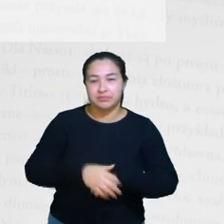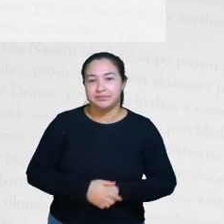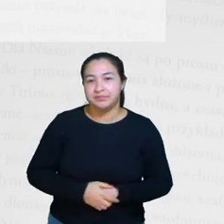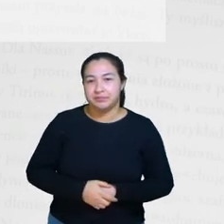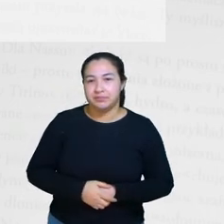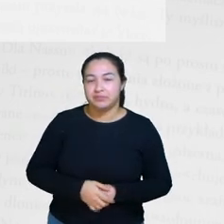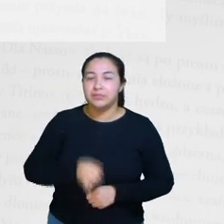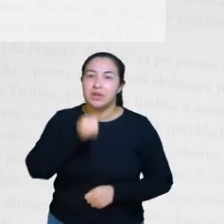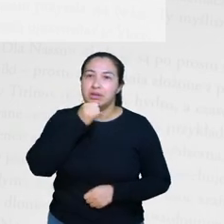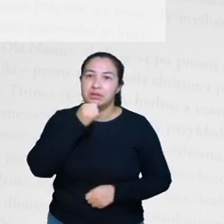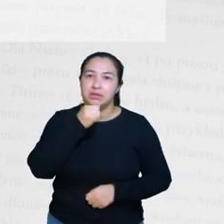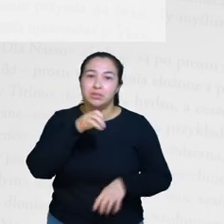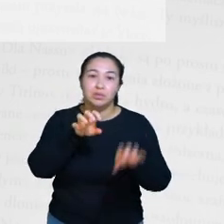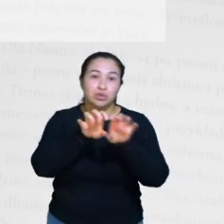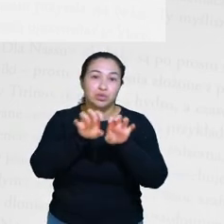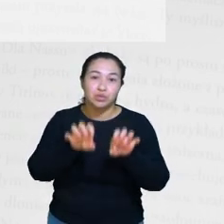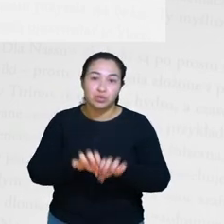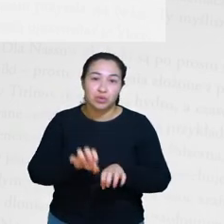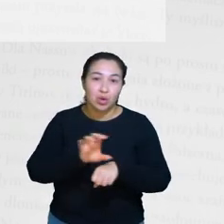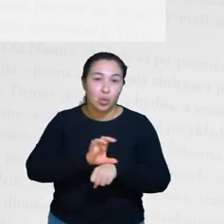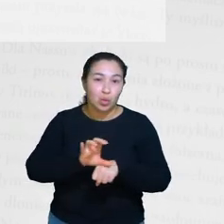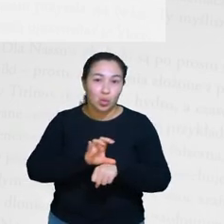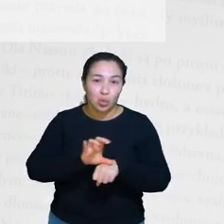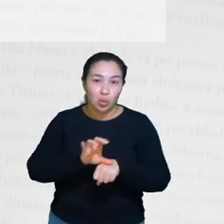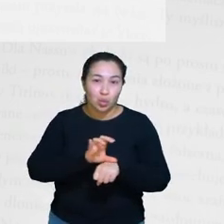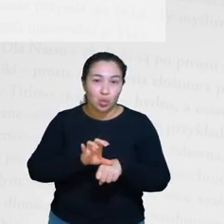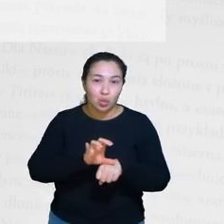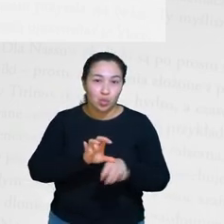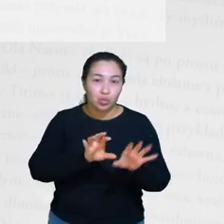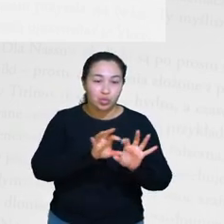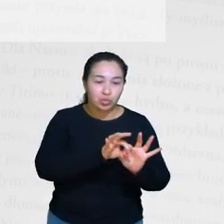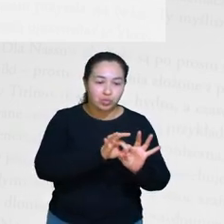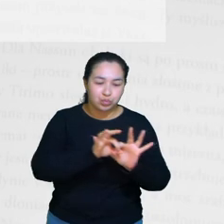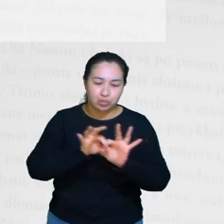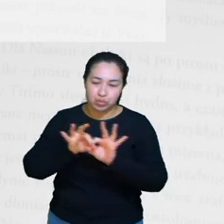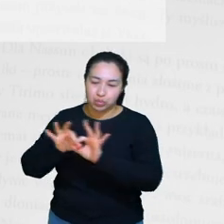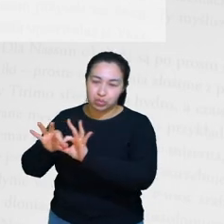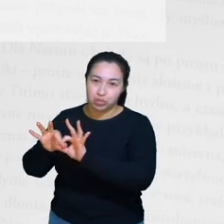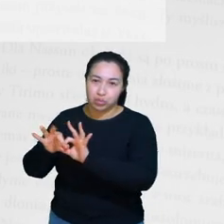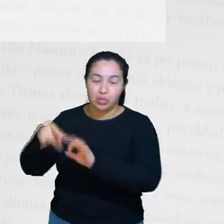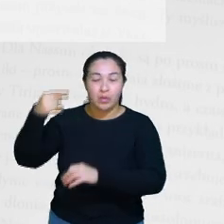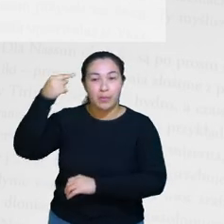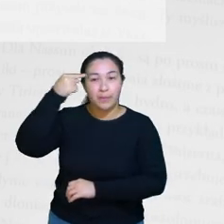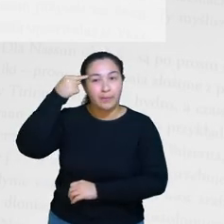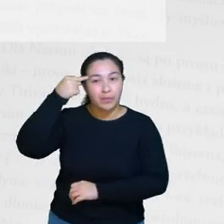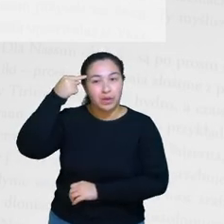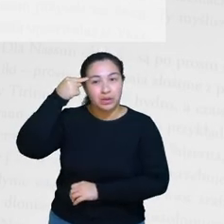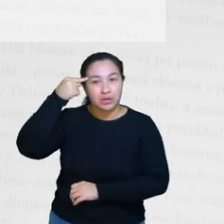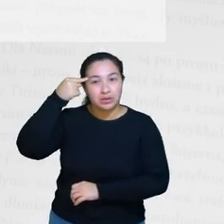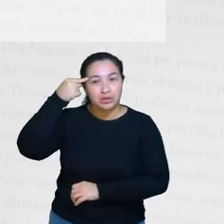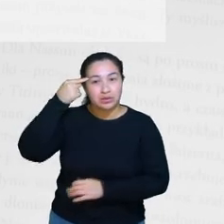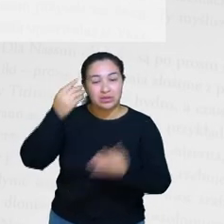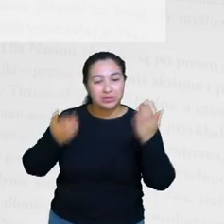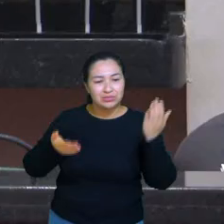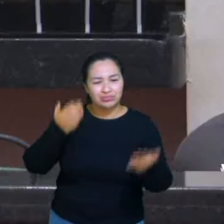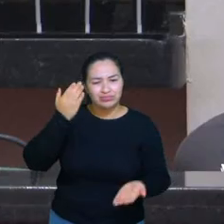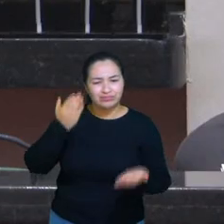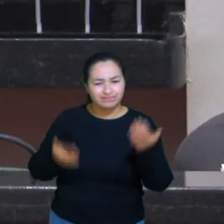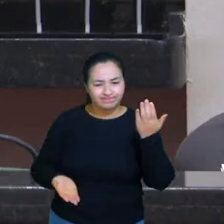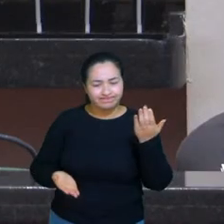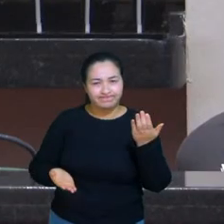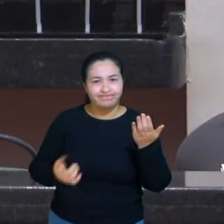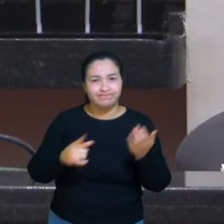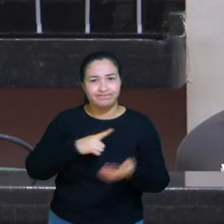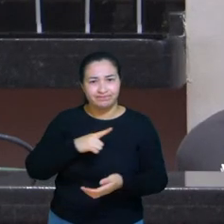estruturar cursos em rede mas estruturar cursos em rede pensando nas desigualdades